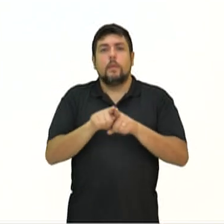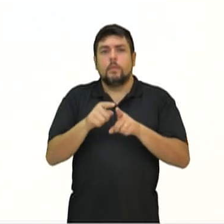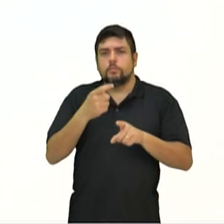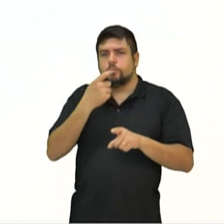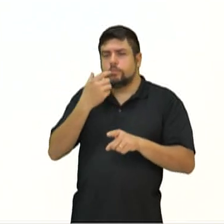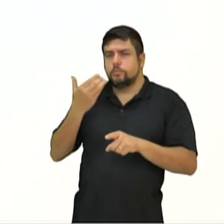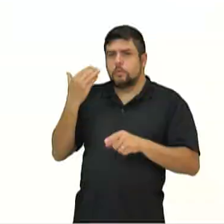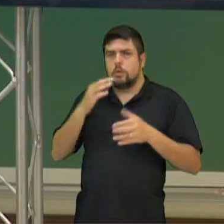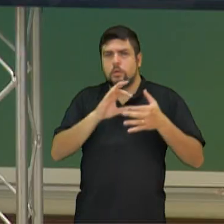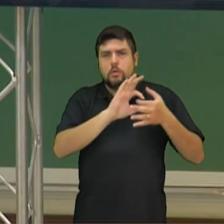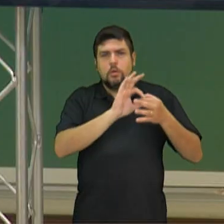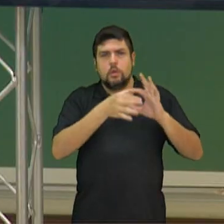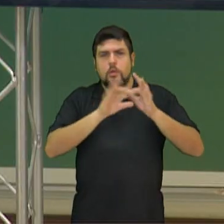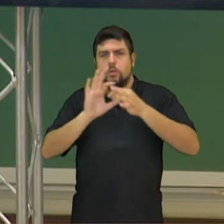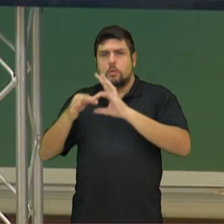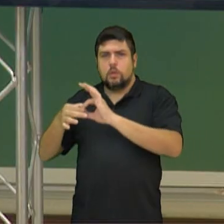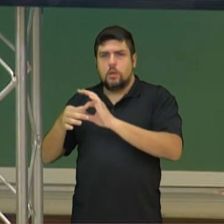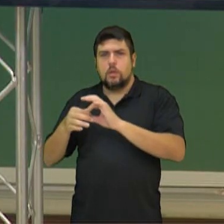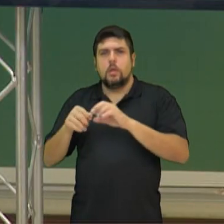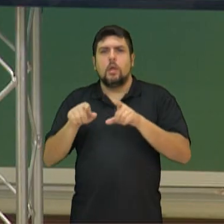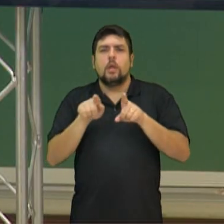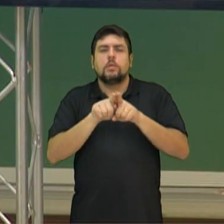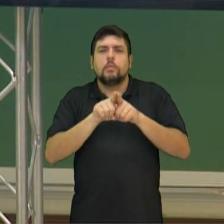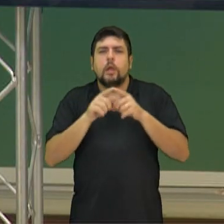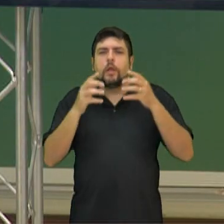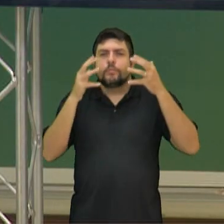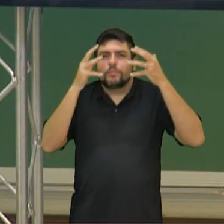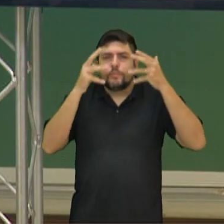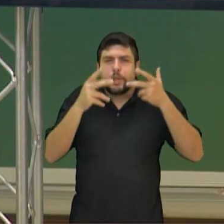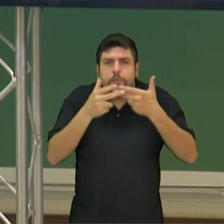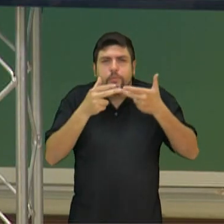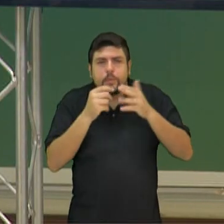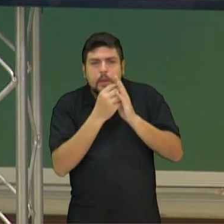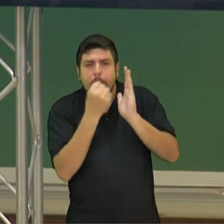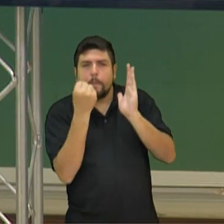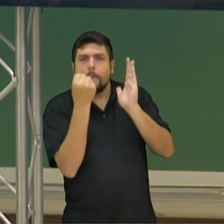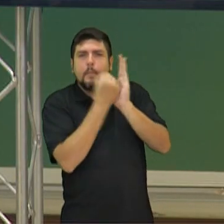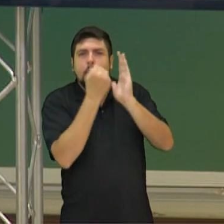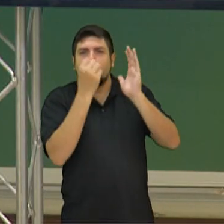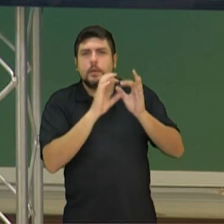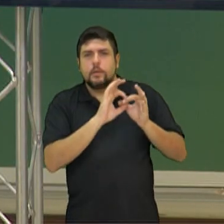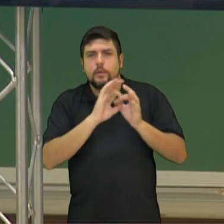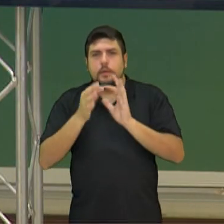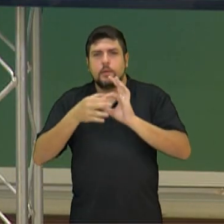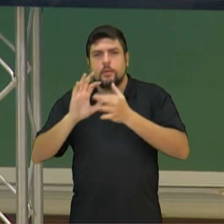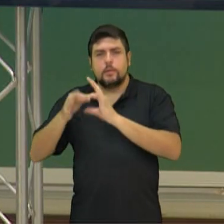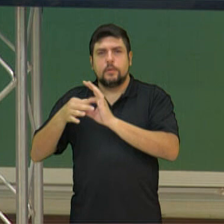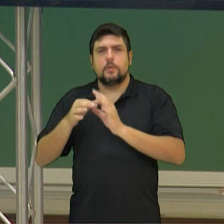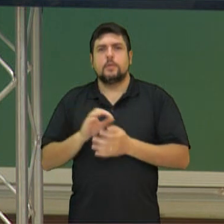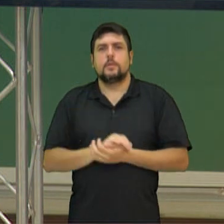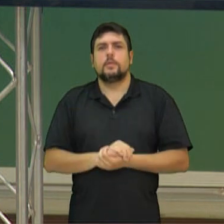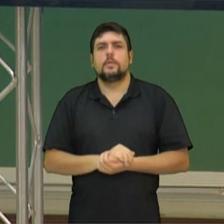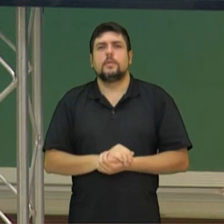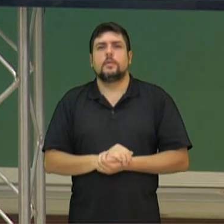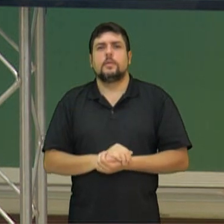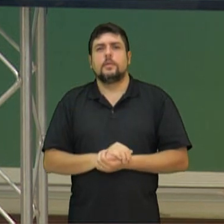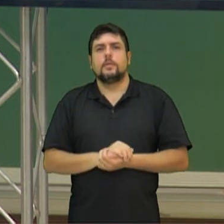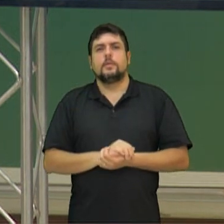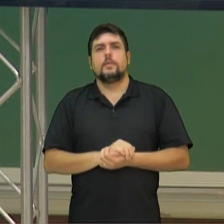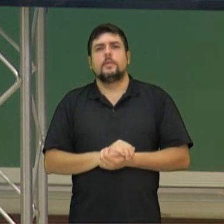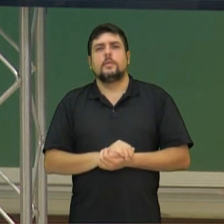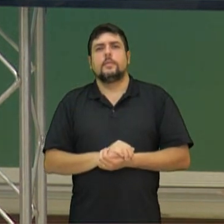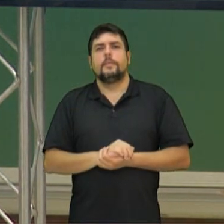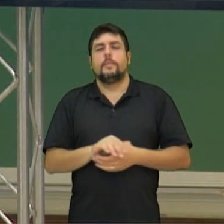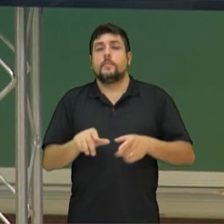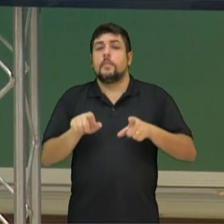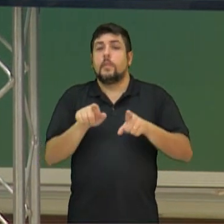seus mascotes também. Vocês conheceram alguns mascotes das Olimpíadas que se passaram, certo? E hoje, né,